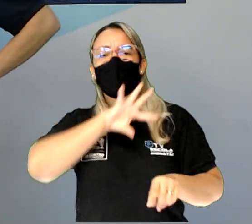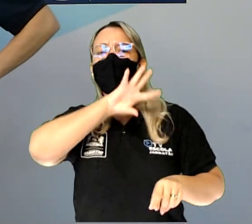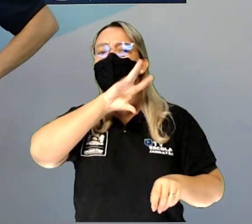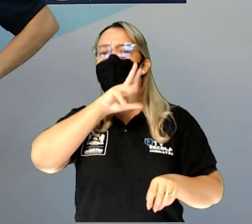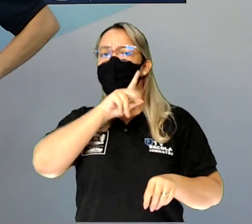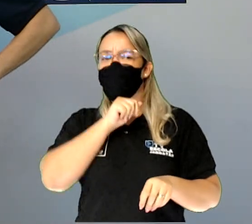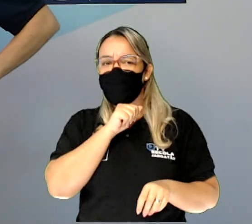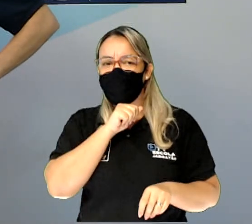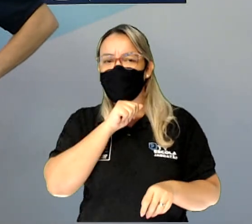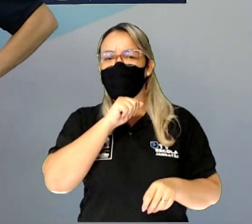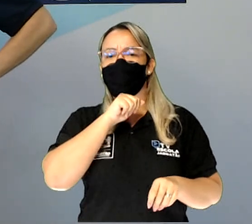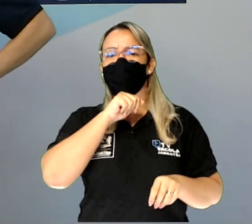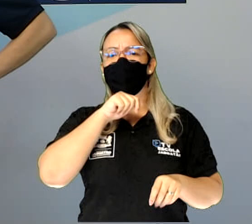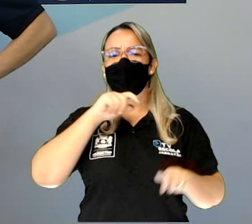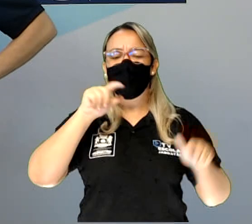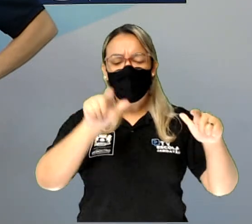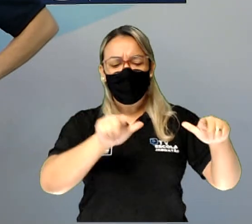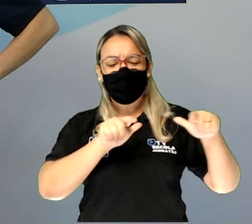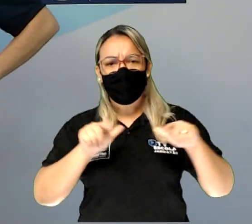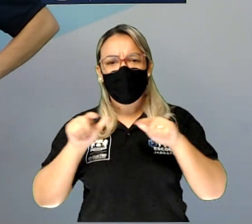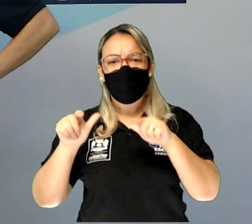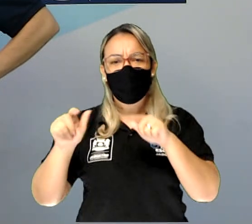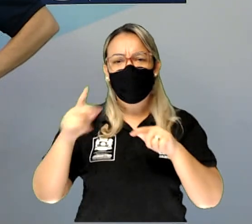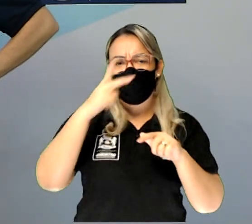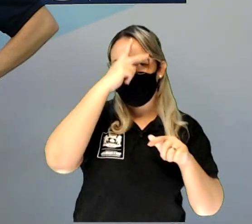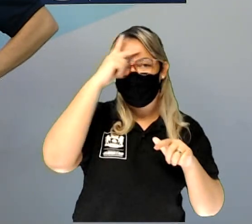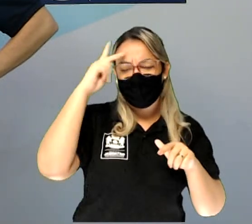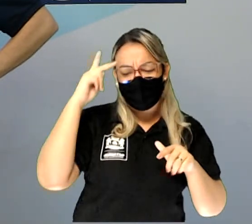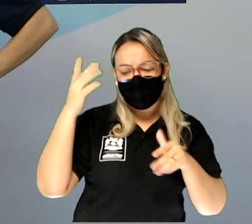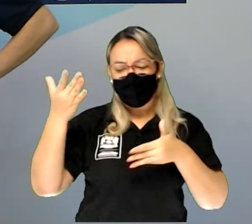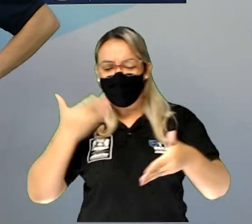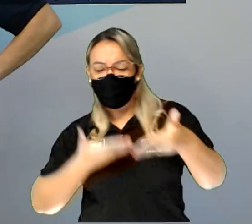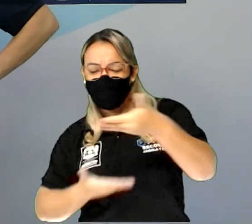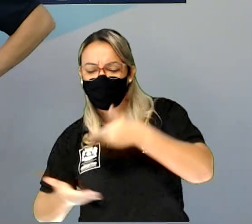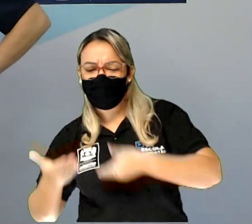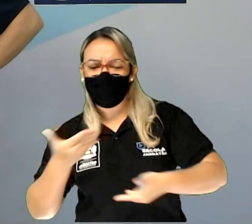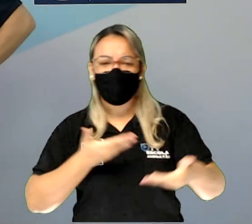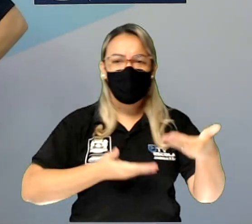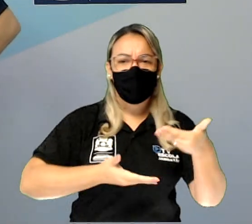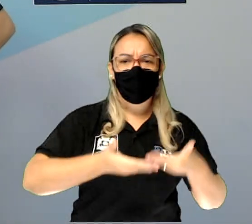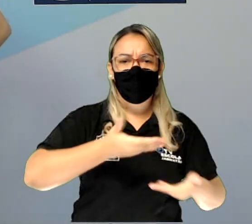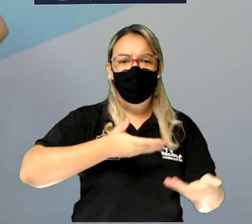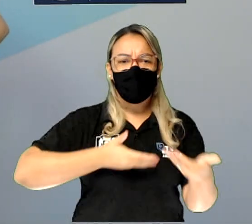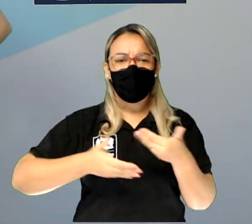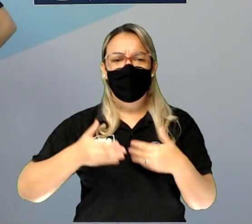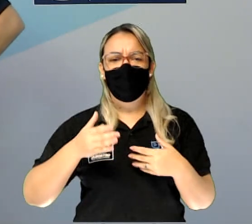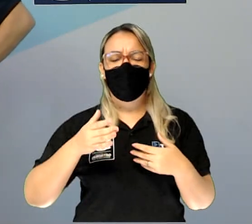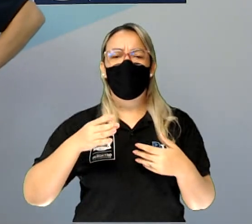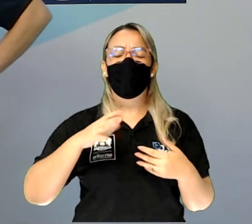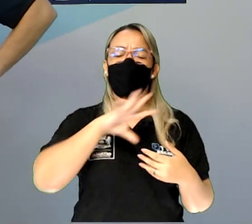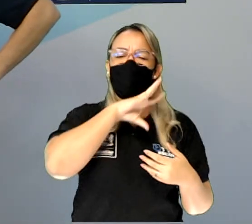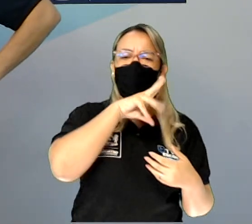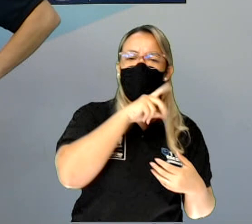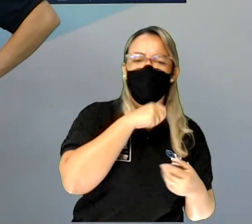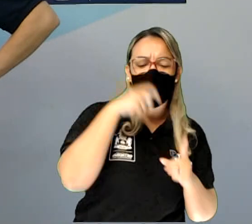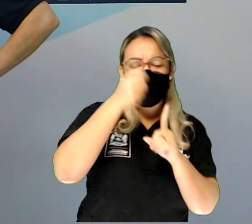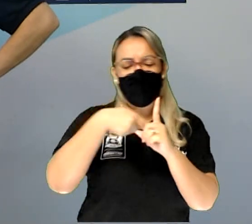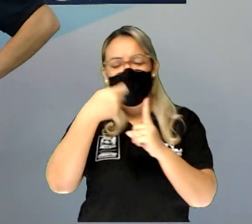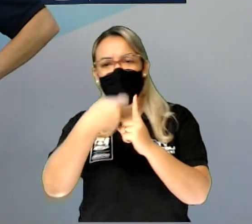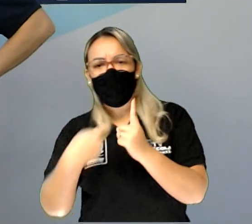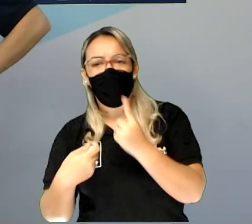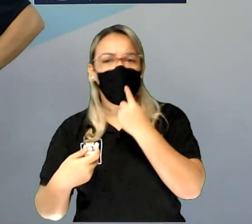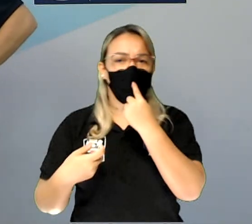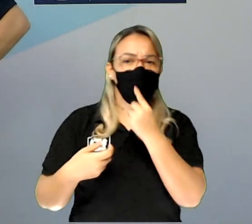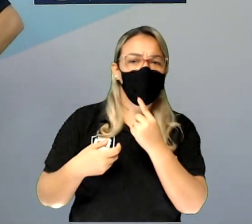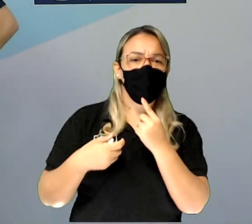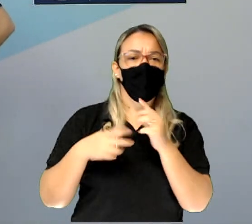Nesse espaço aqui, as pessoas estão interagindo, não é verdade? O animal aqui está comendo uma banana, né? A vaquinha